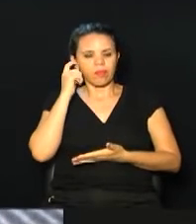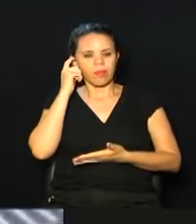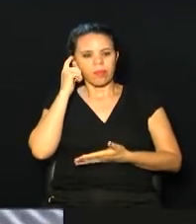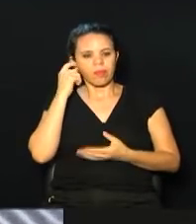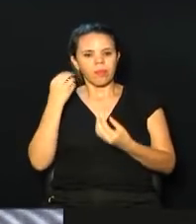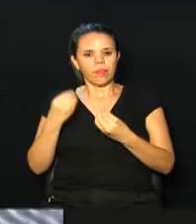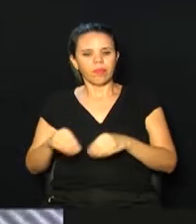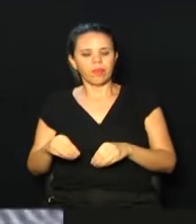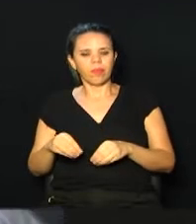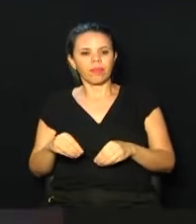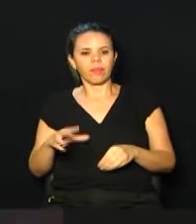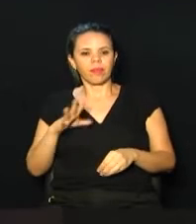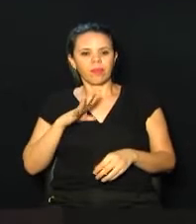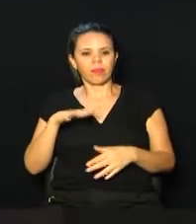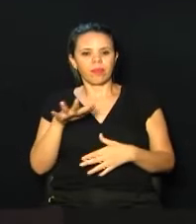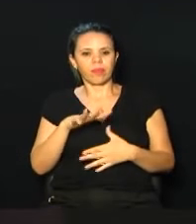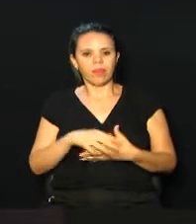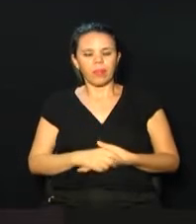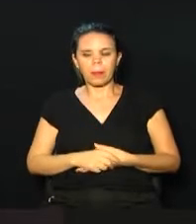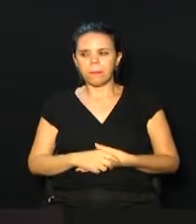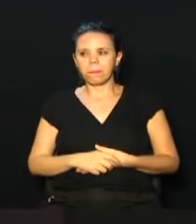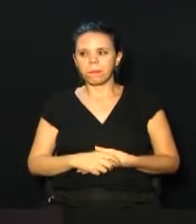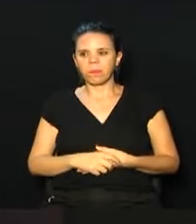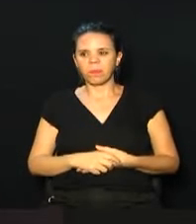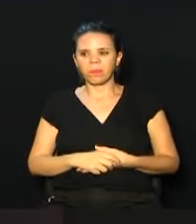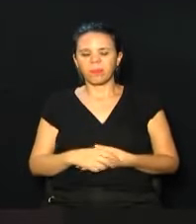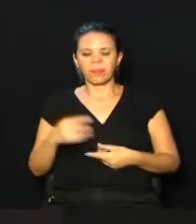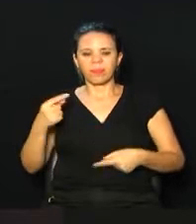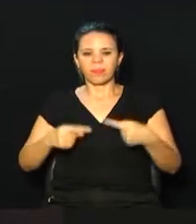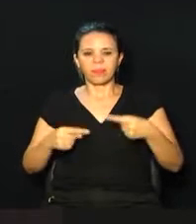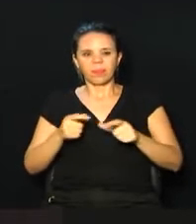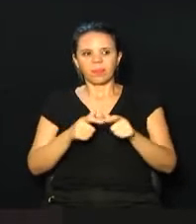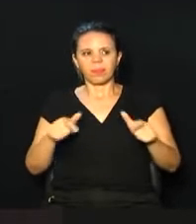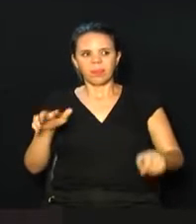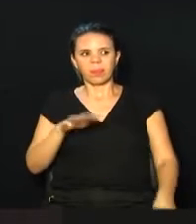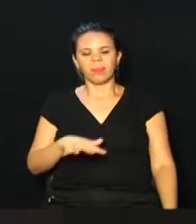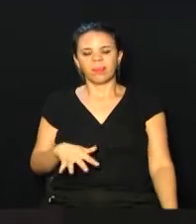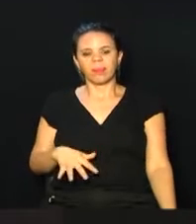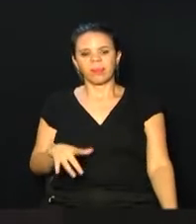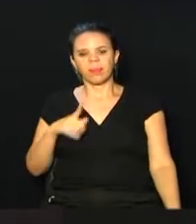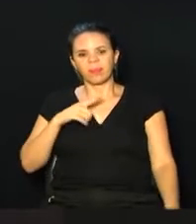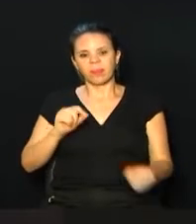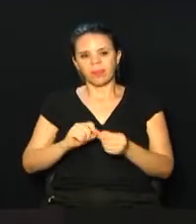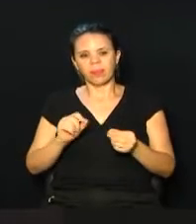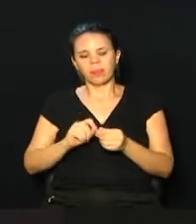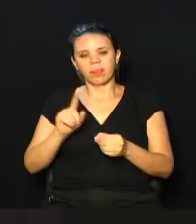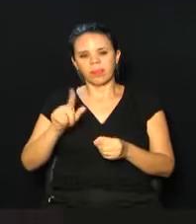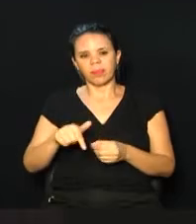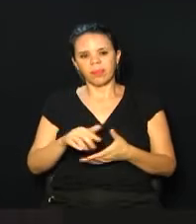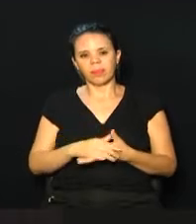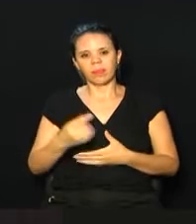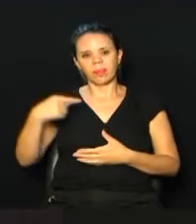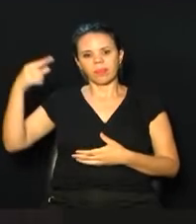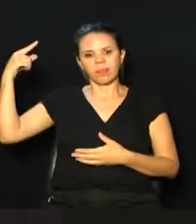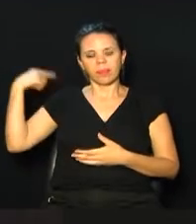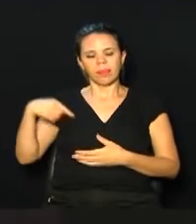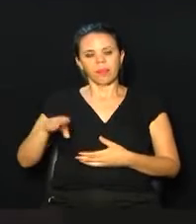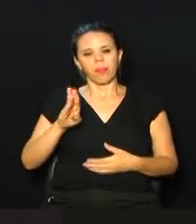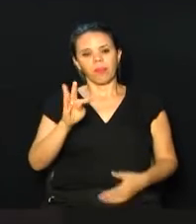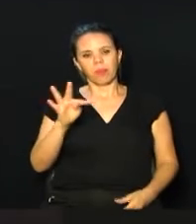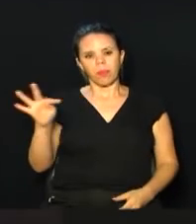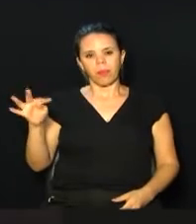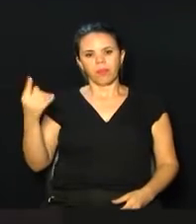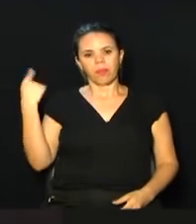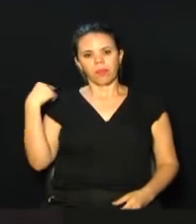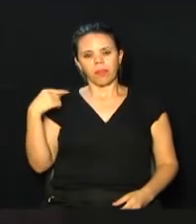impacto que terá na cidade e tudo mais, que é uma discussão ampla. Nós fizemos isso, eu, na época do BRT, só para citar